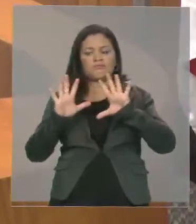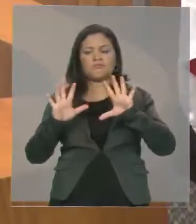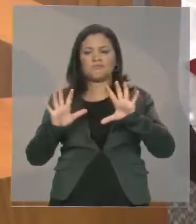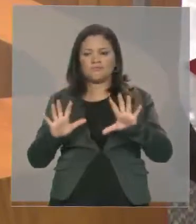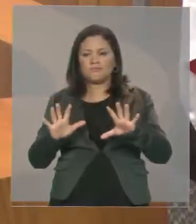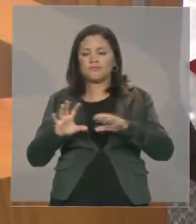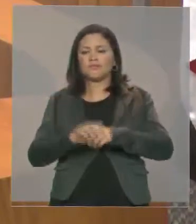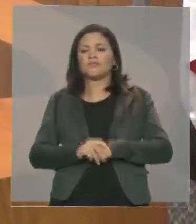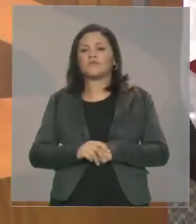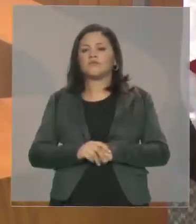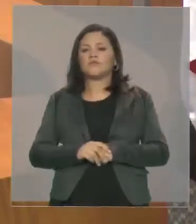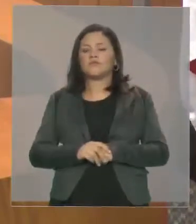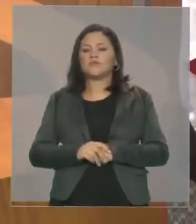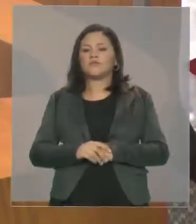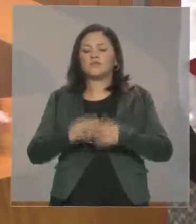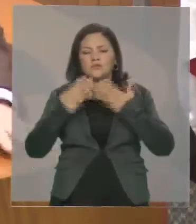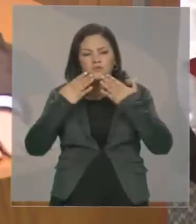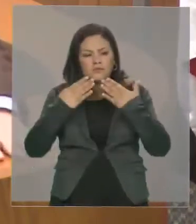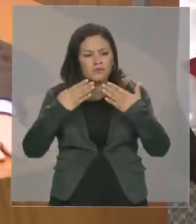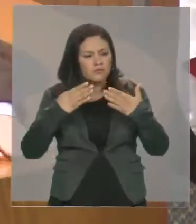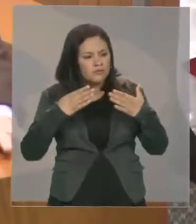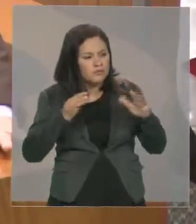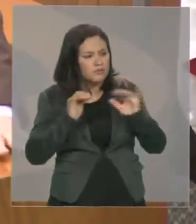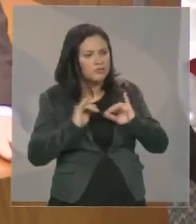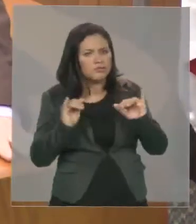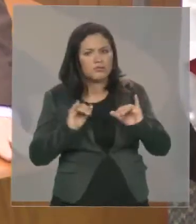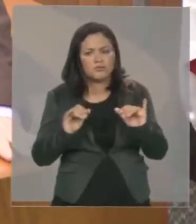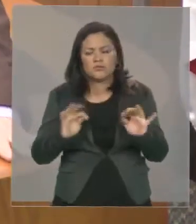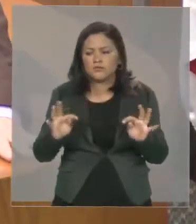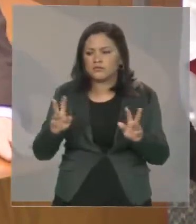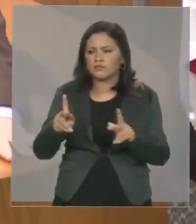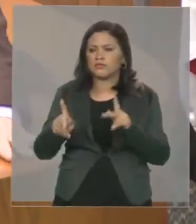tornou público e eu quero aqui